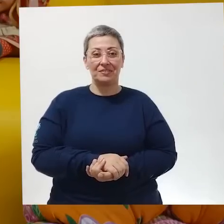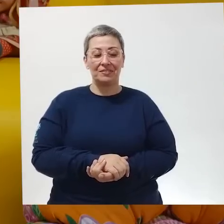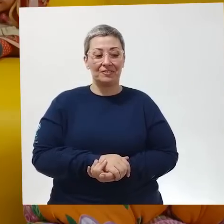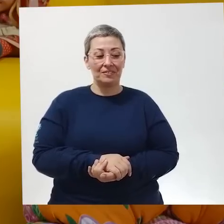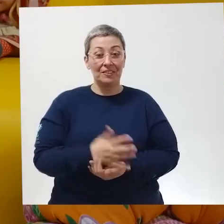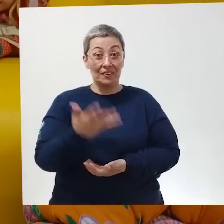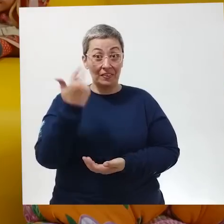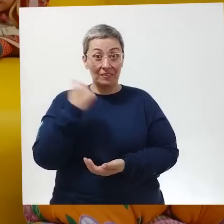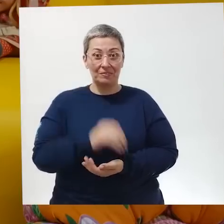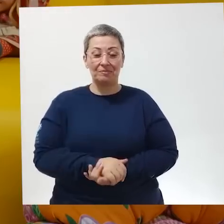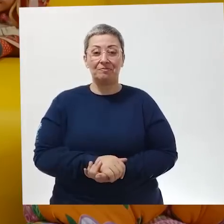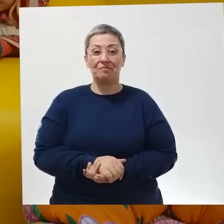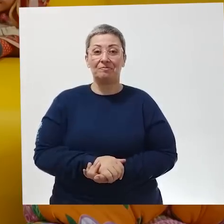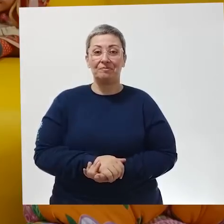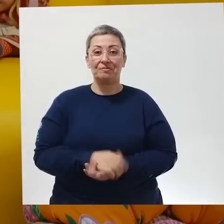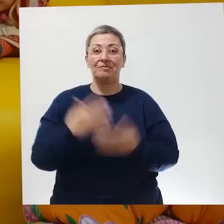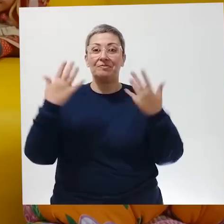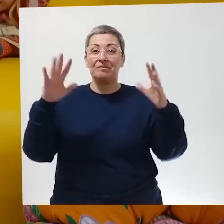parabéns. Simbora!